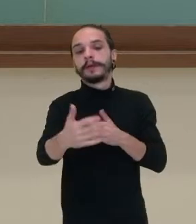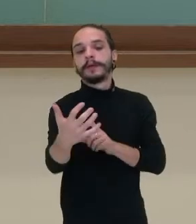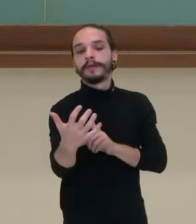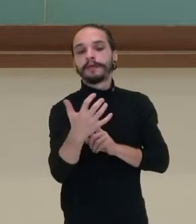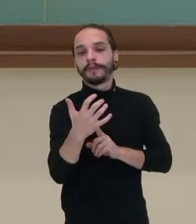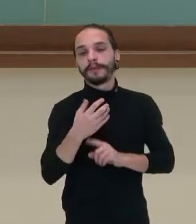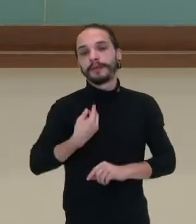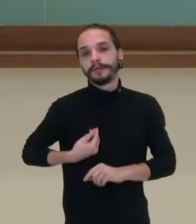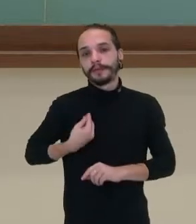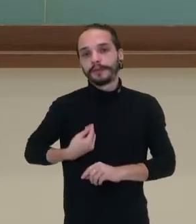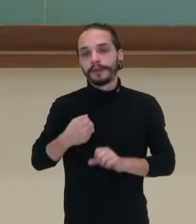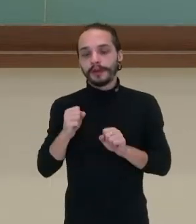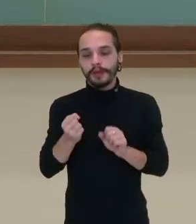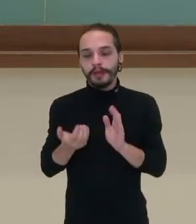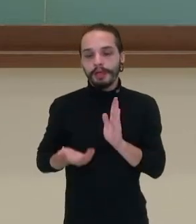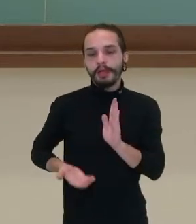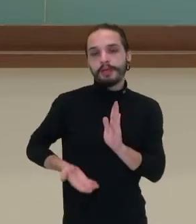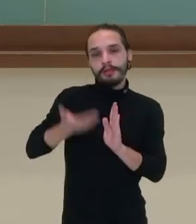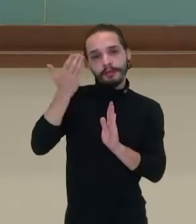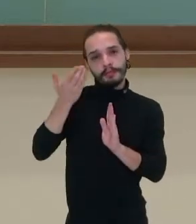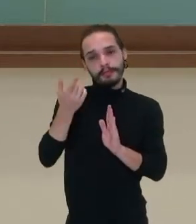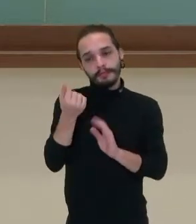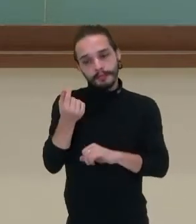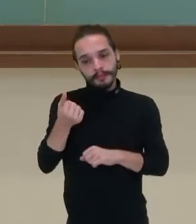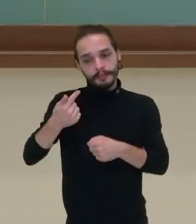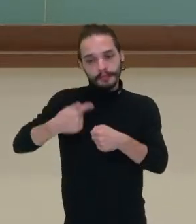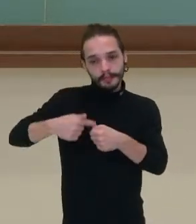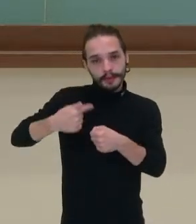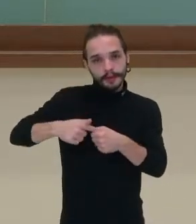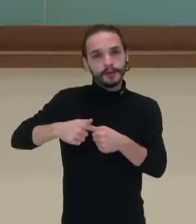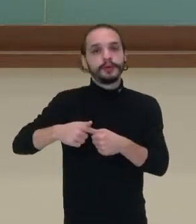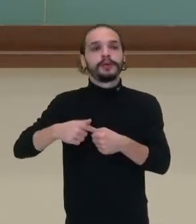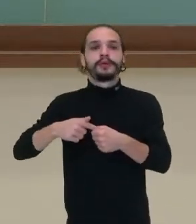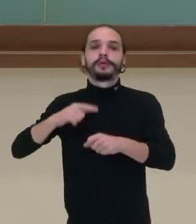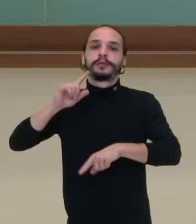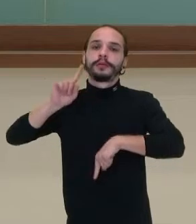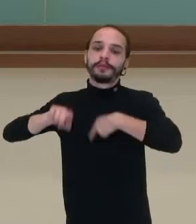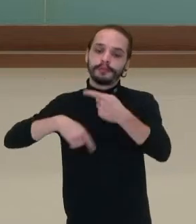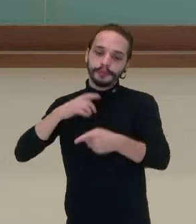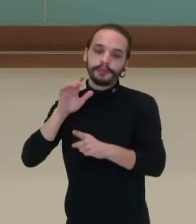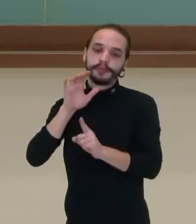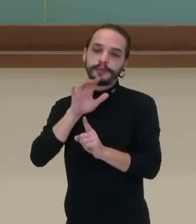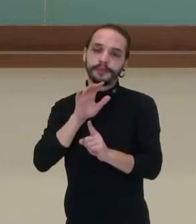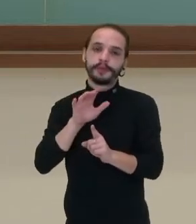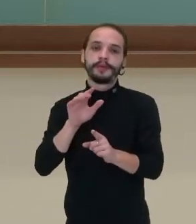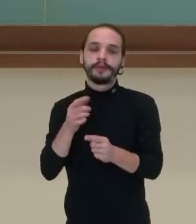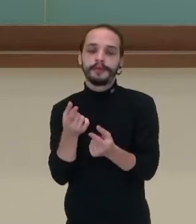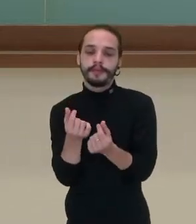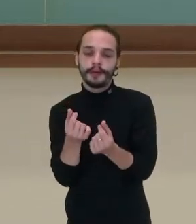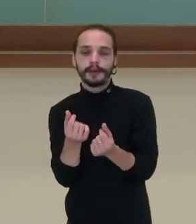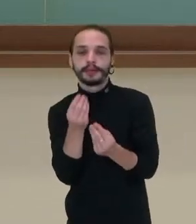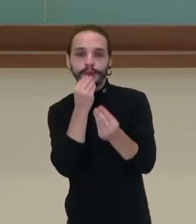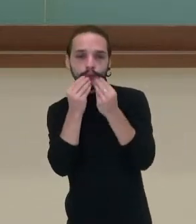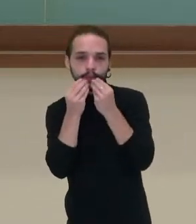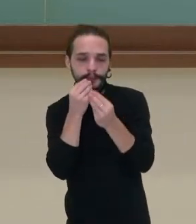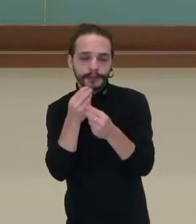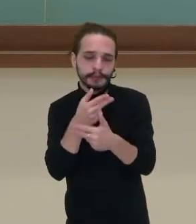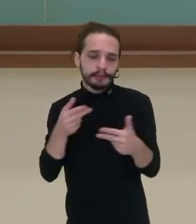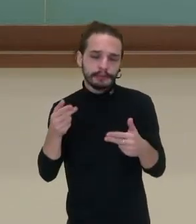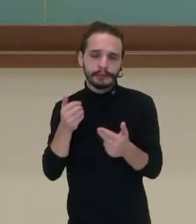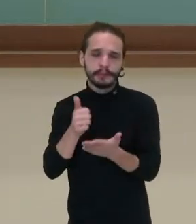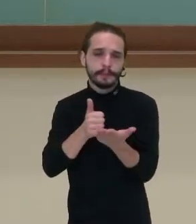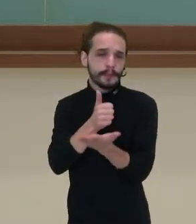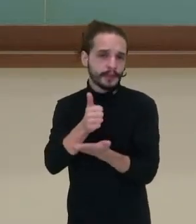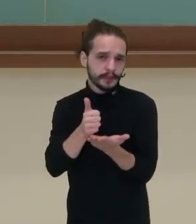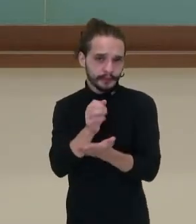mesmo no aumento no preço dos combustíveis, que vai depois exercer influência também sobre o preço até mesmo dos alimentos, os mais básicos, tá